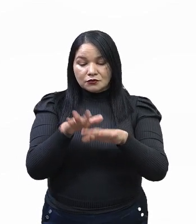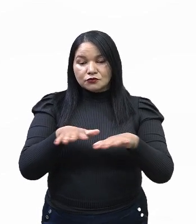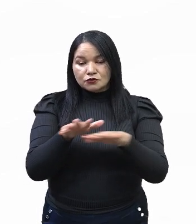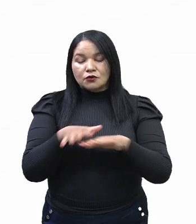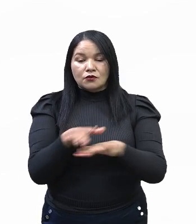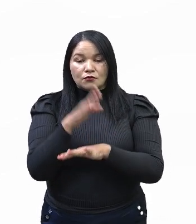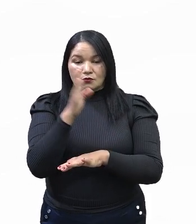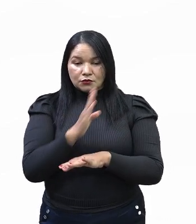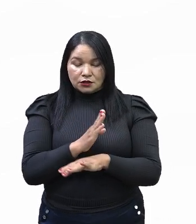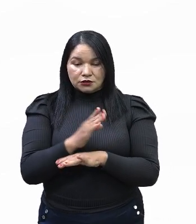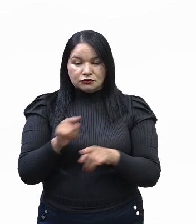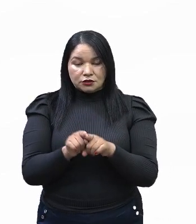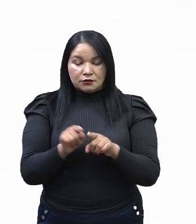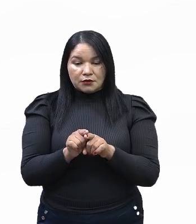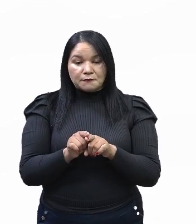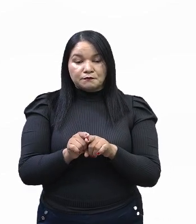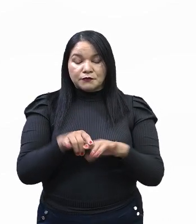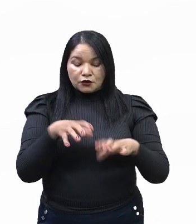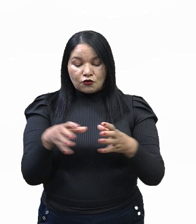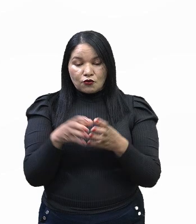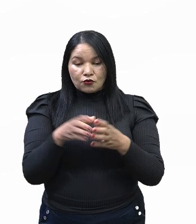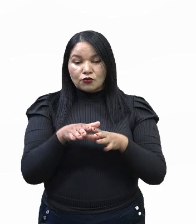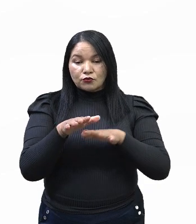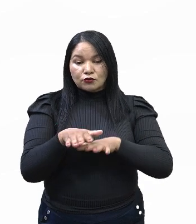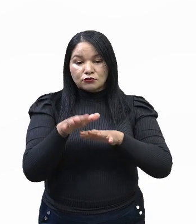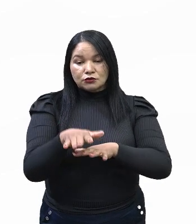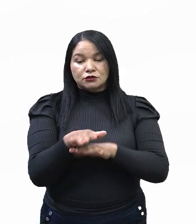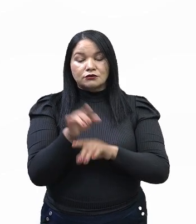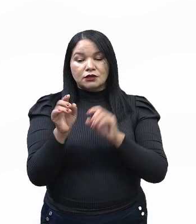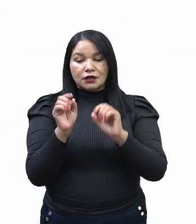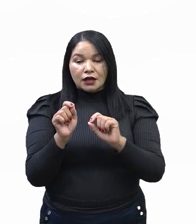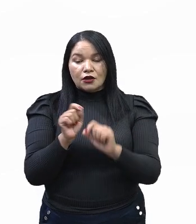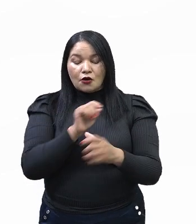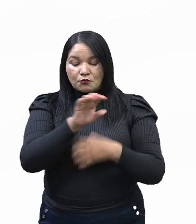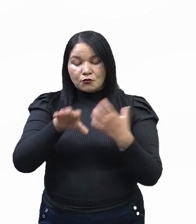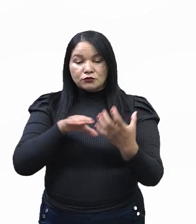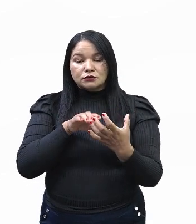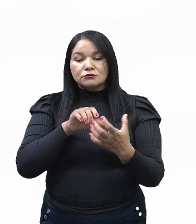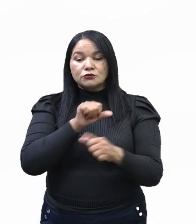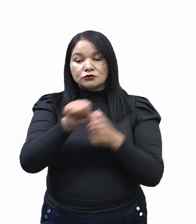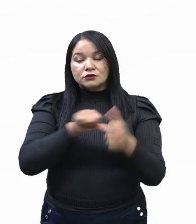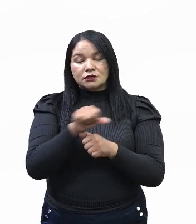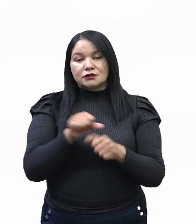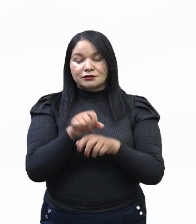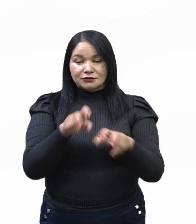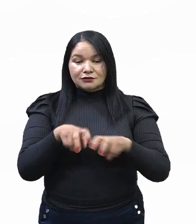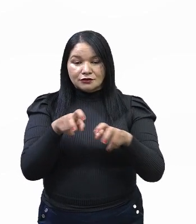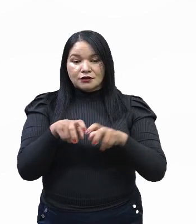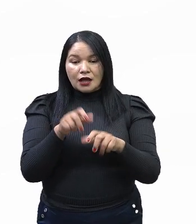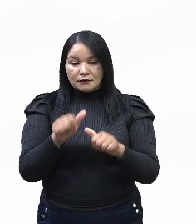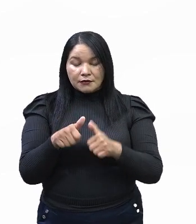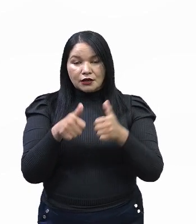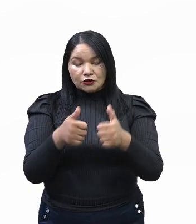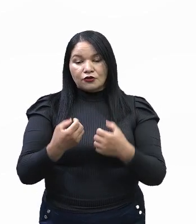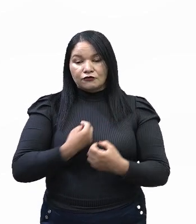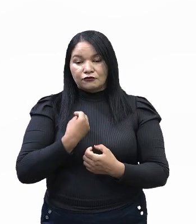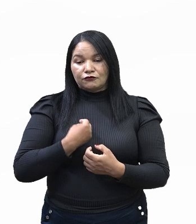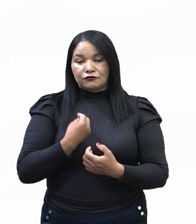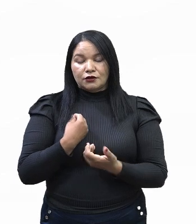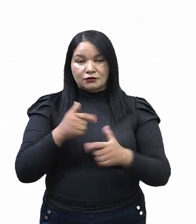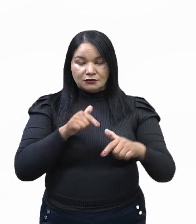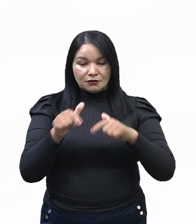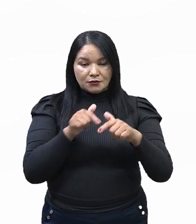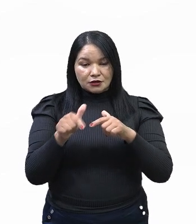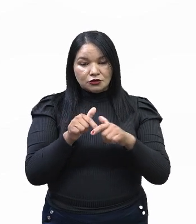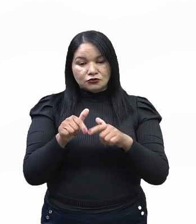Esse movimento buscava a reforma agrária e melhores condições de vida para os trabalhadores rurais.